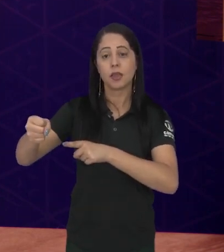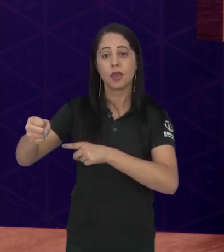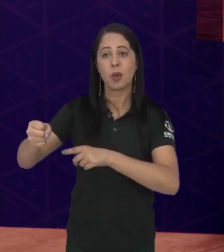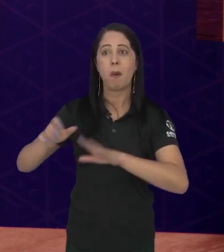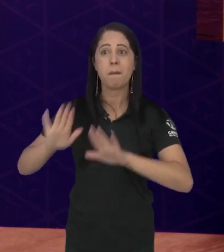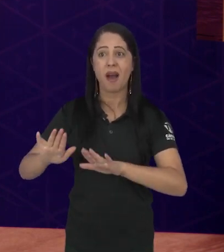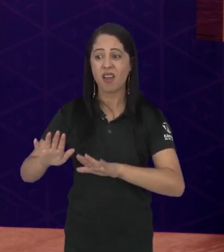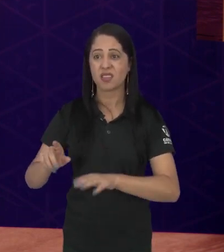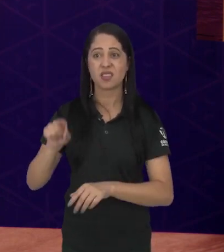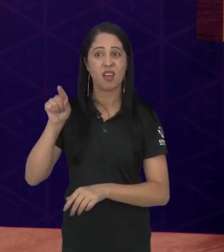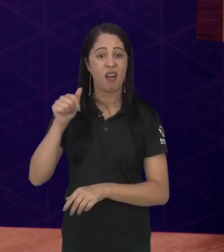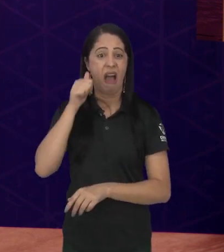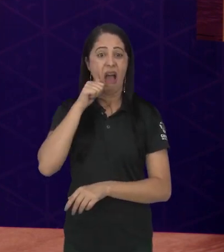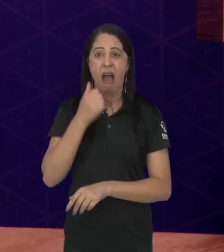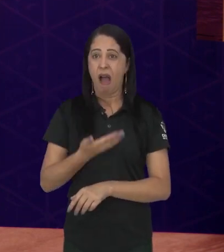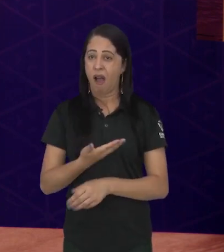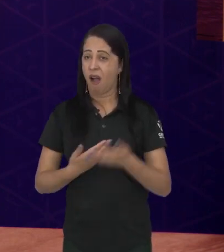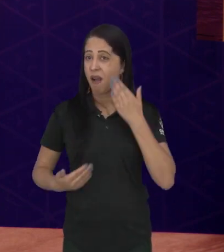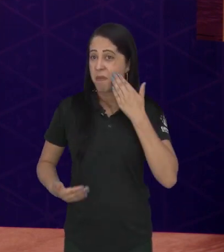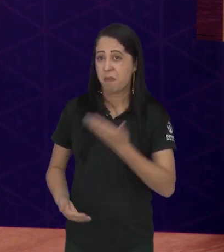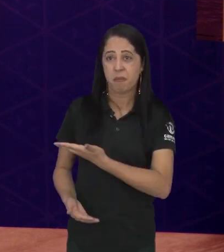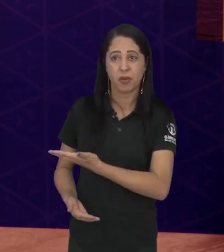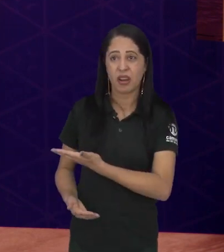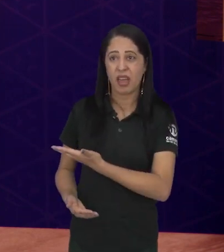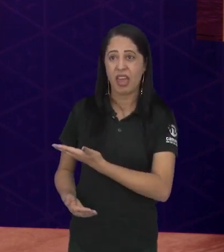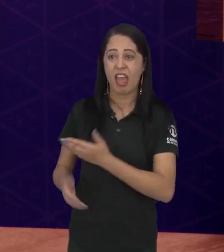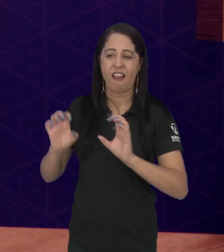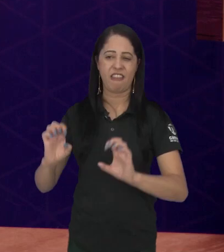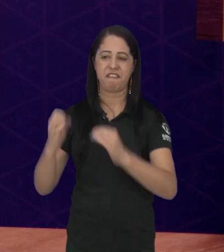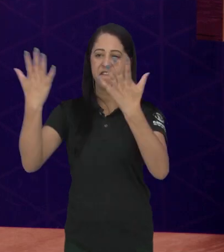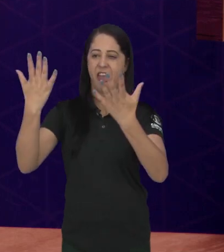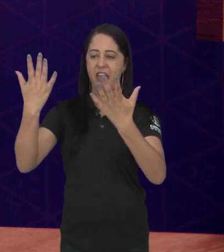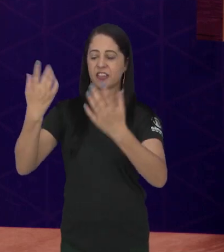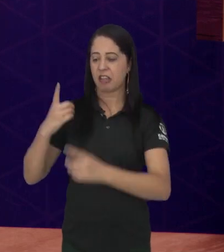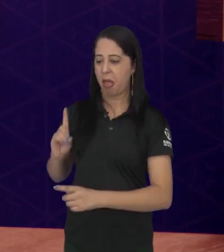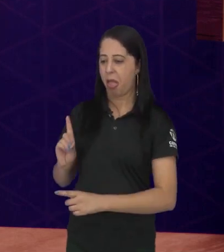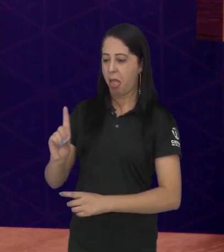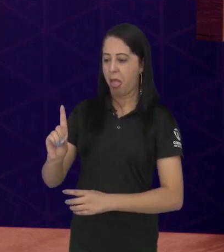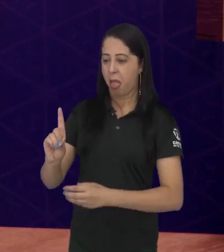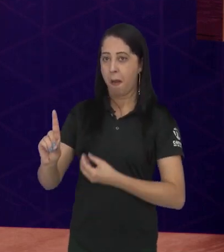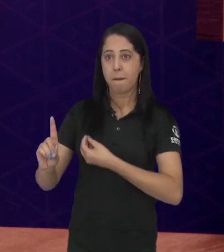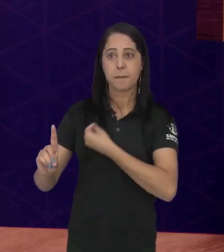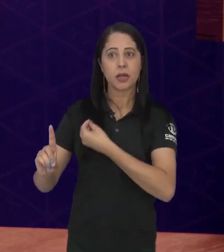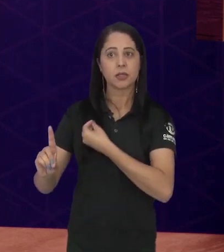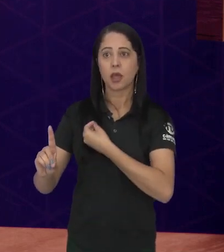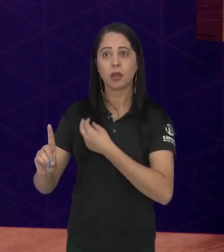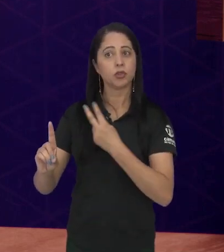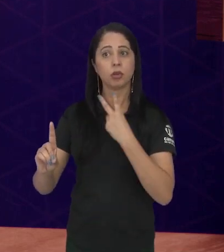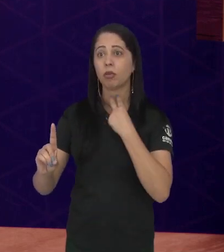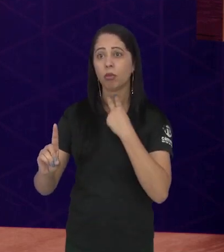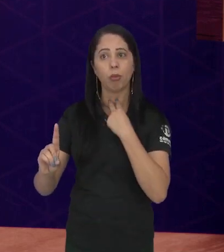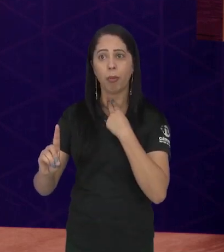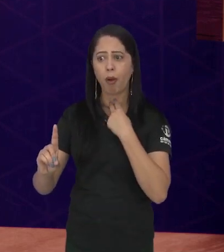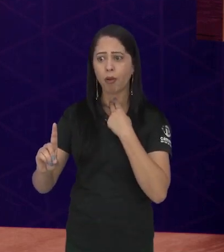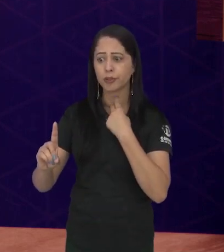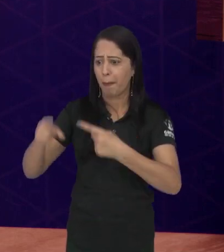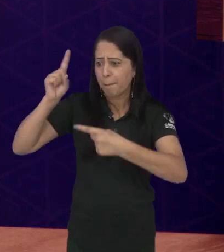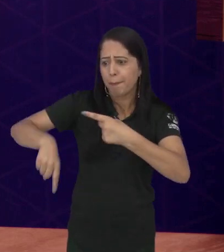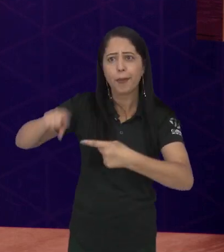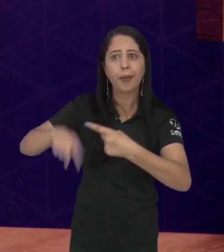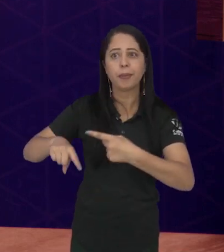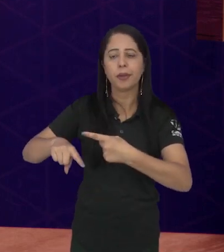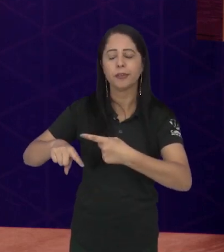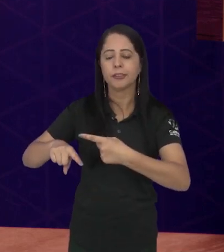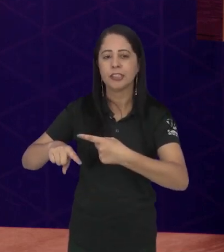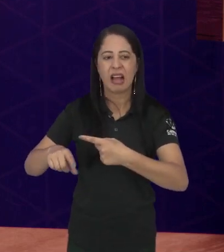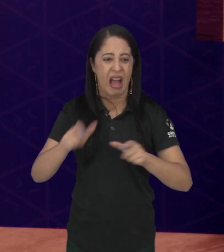nem podia ir na festa. Aí a galera, não, meu, ela tem que ir e tal. E aí deixaram